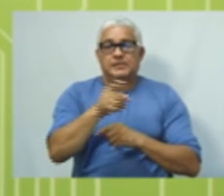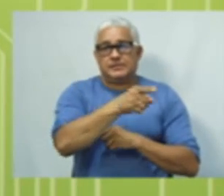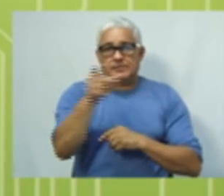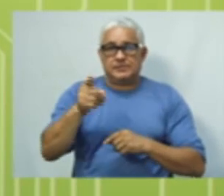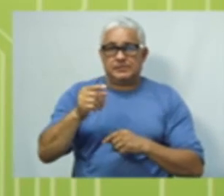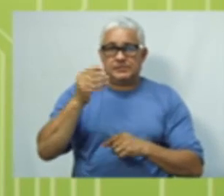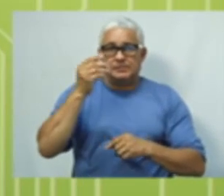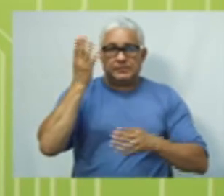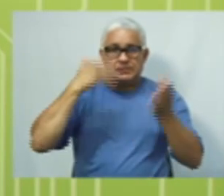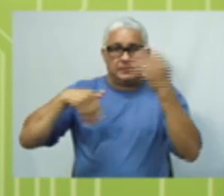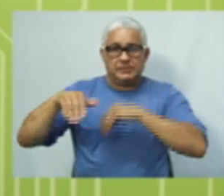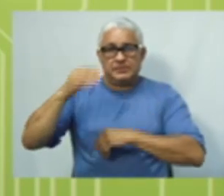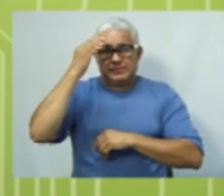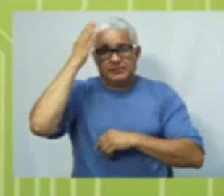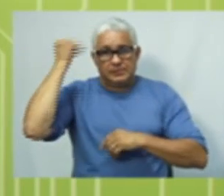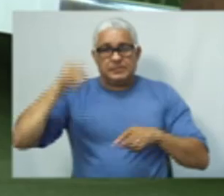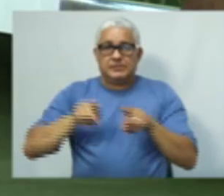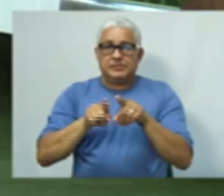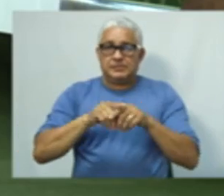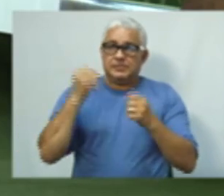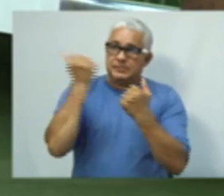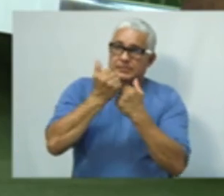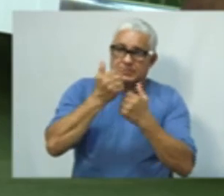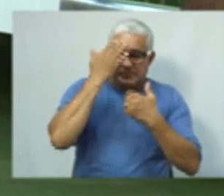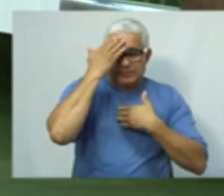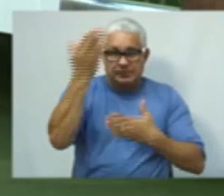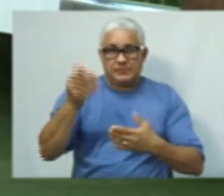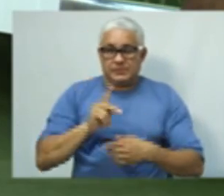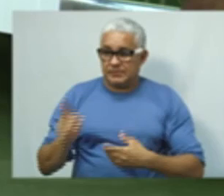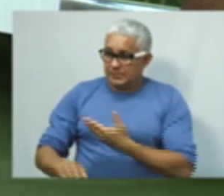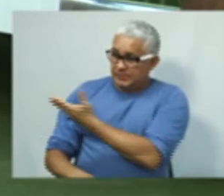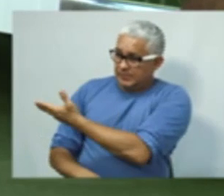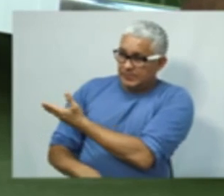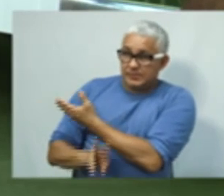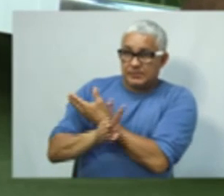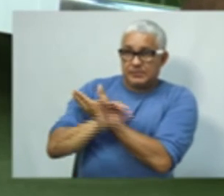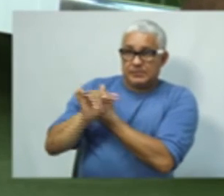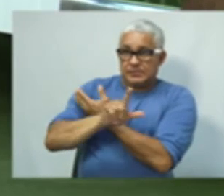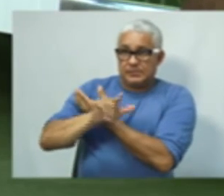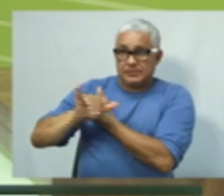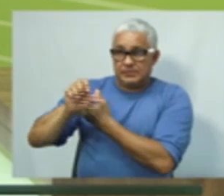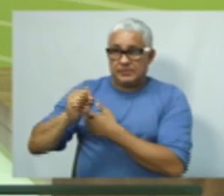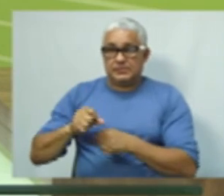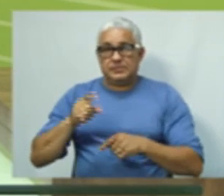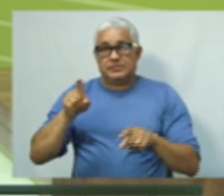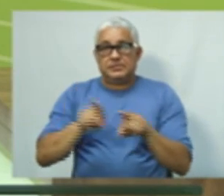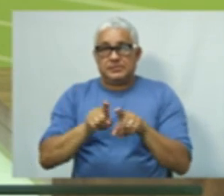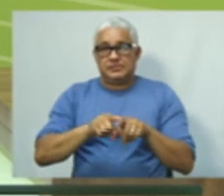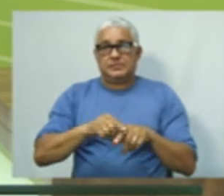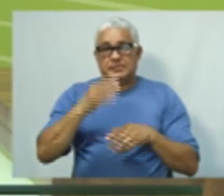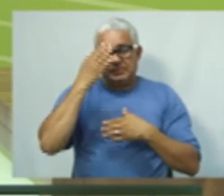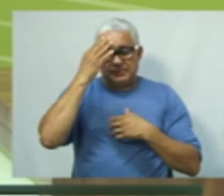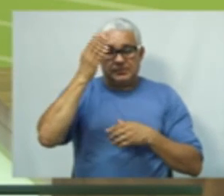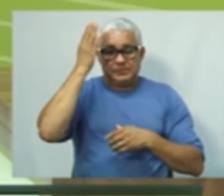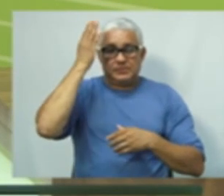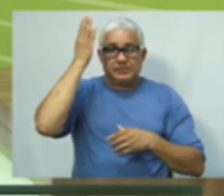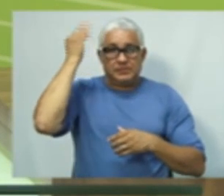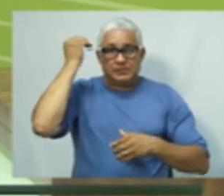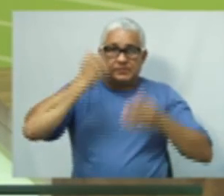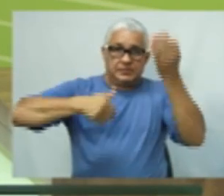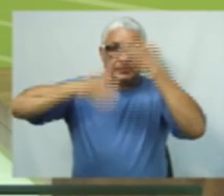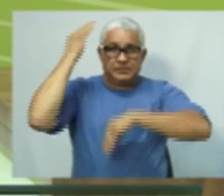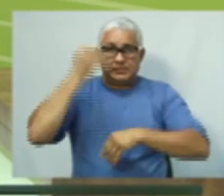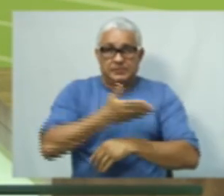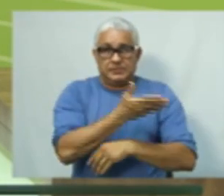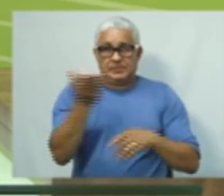você. Obrigada, tutores. Obrigada, professor Willis. Obrigado, professora Miriam. Também desejo muito sucesso a vocês.